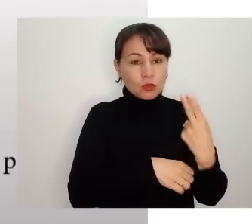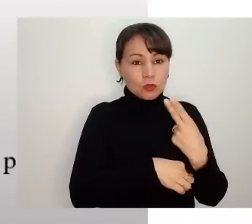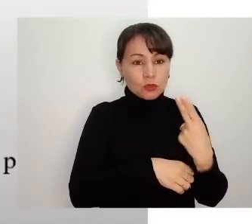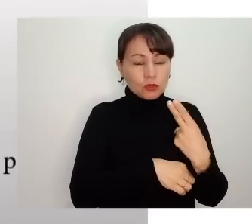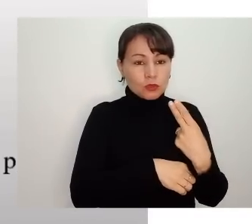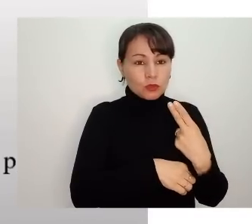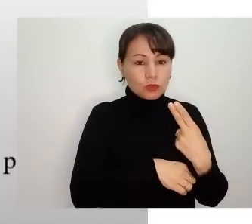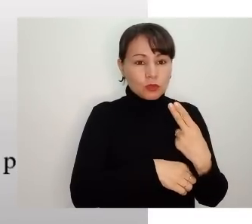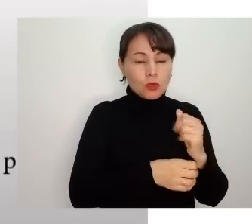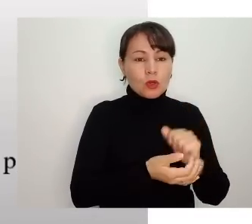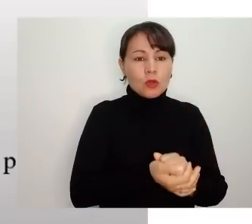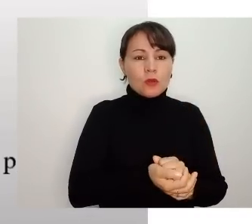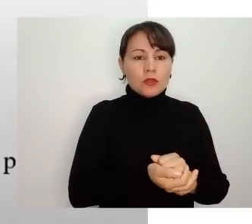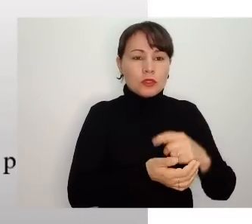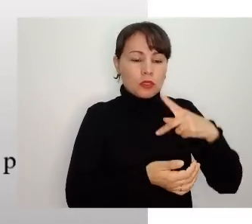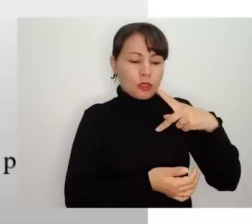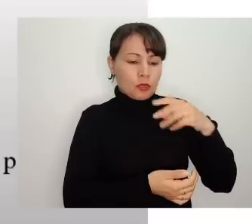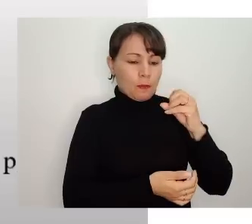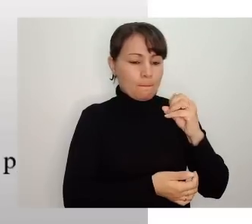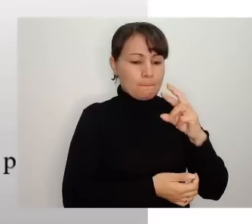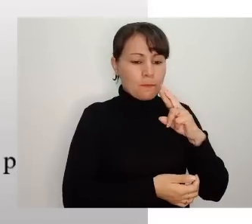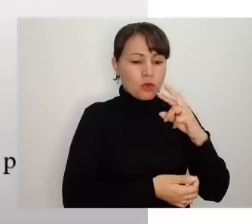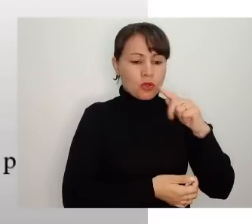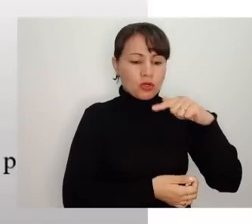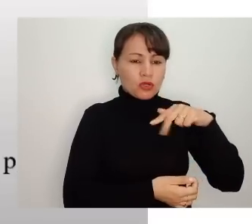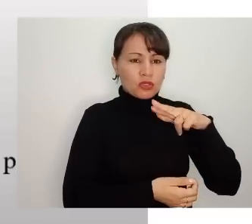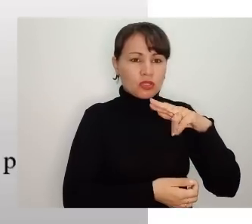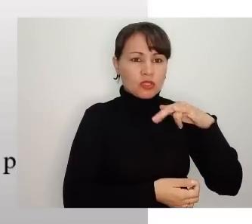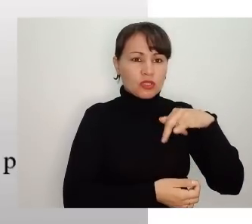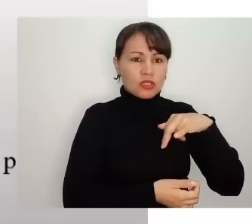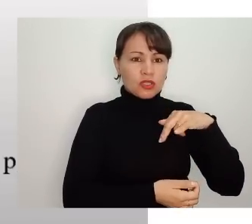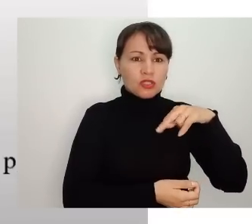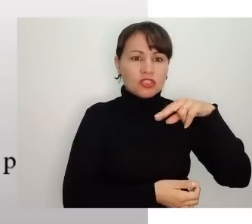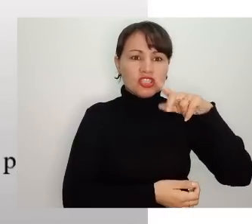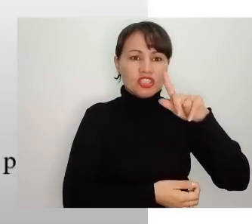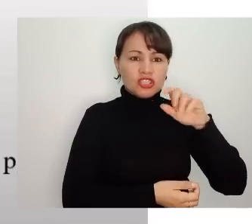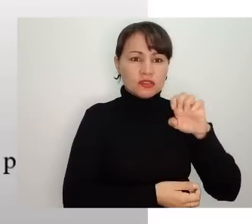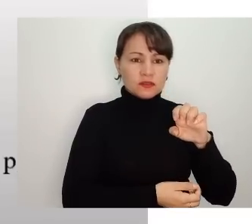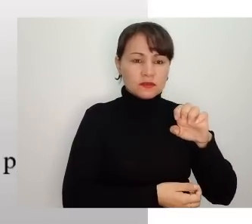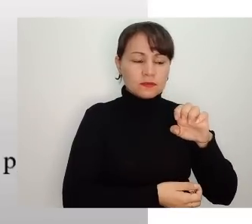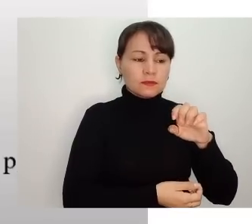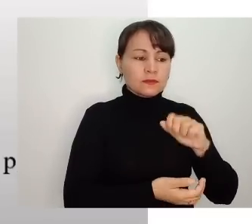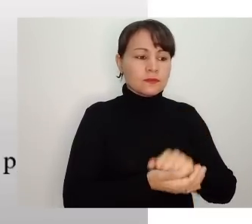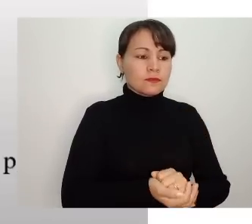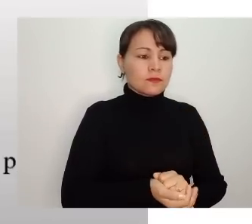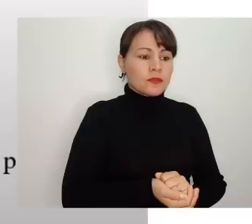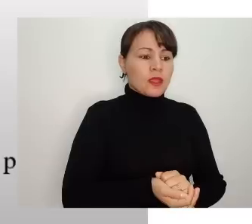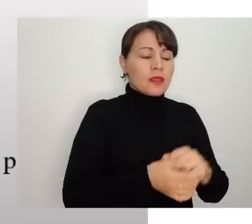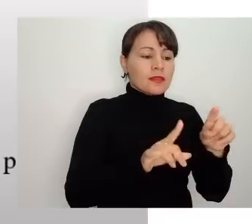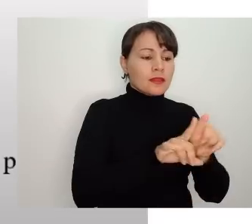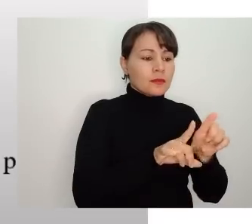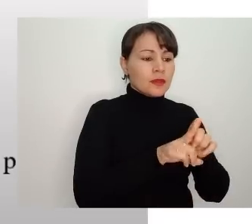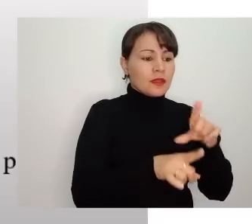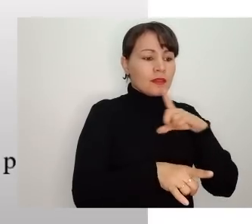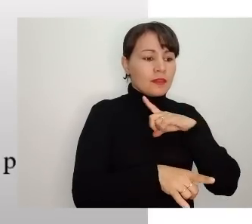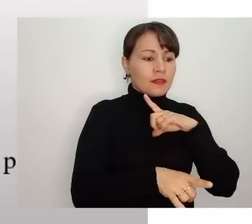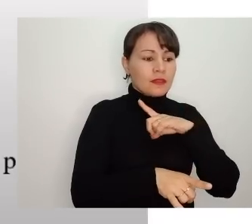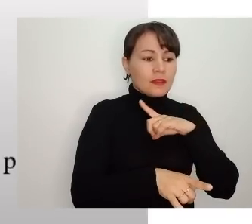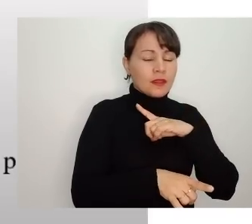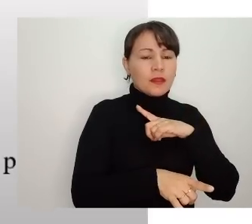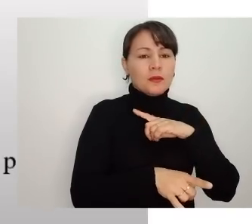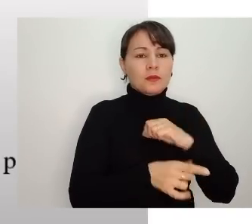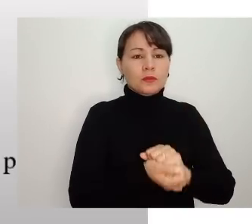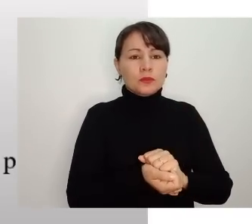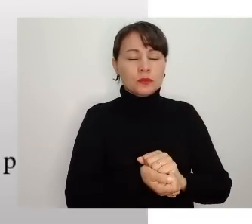são chamadas de células de Purkinje, que vocês estão vendo aqui lá representada. Ali também nós